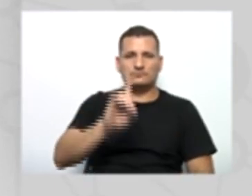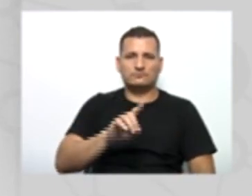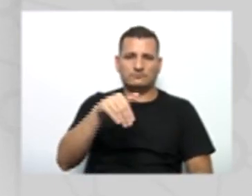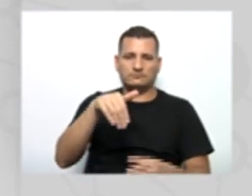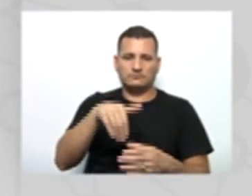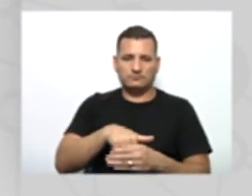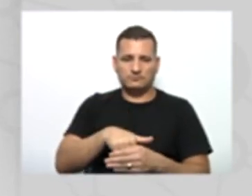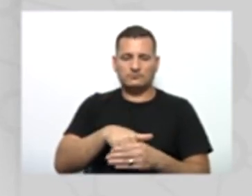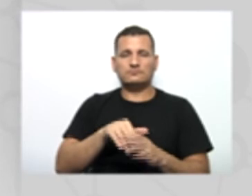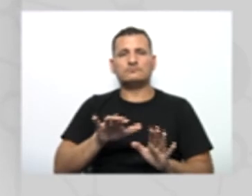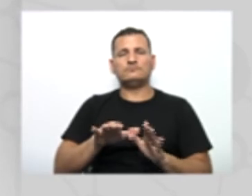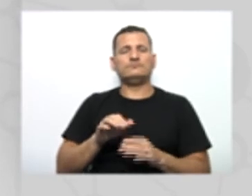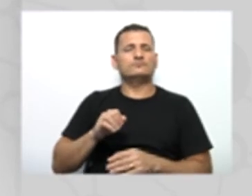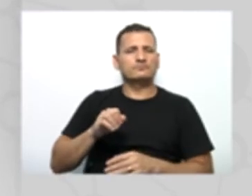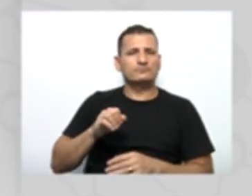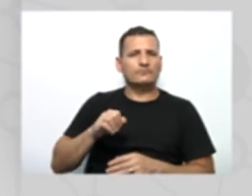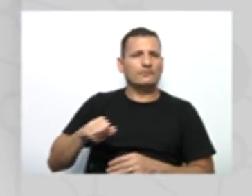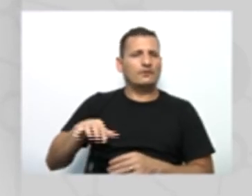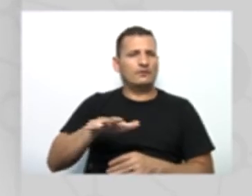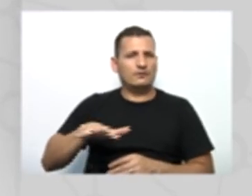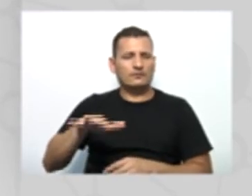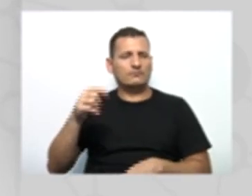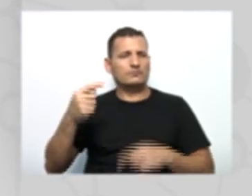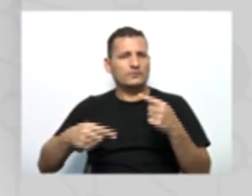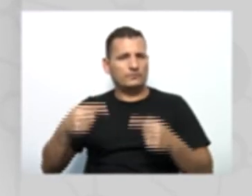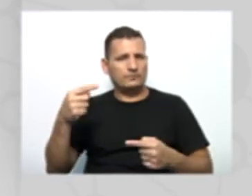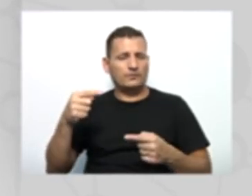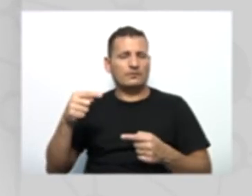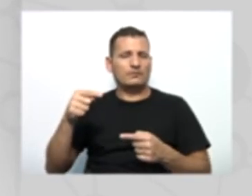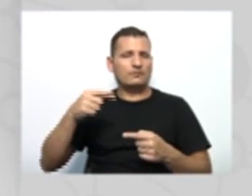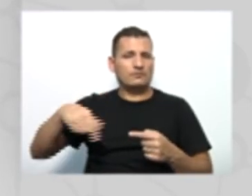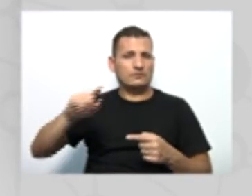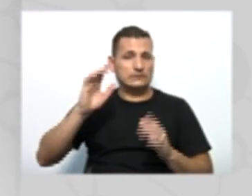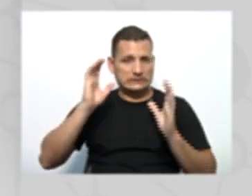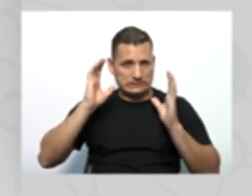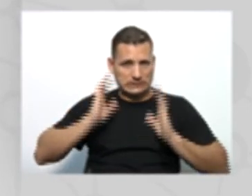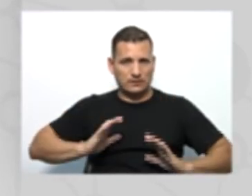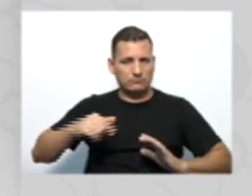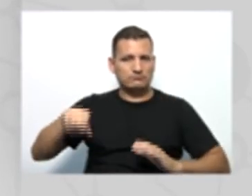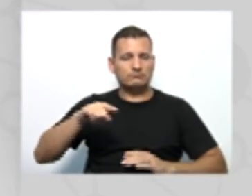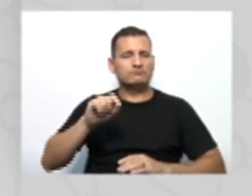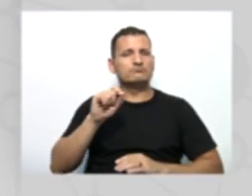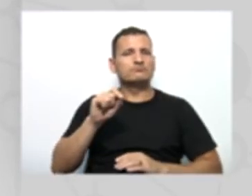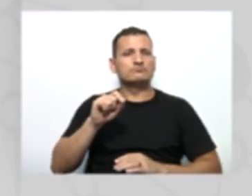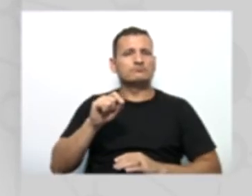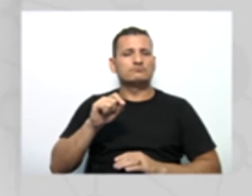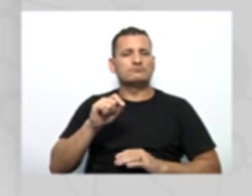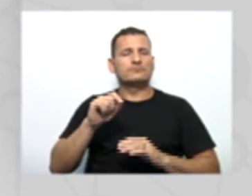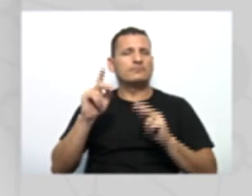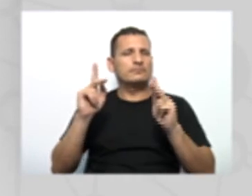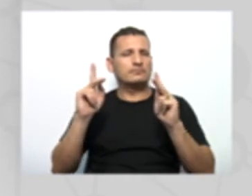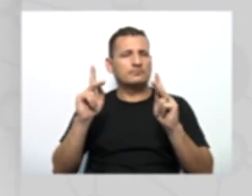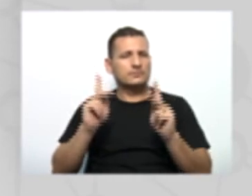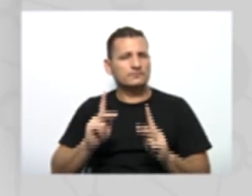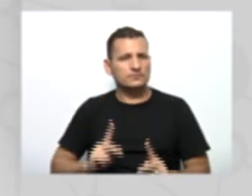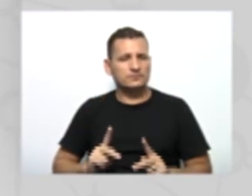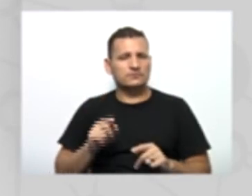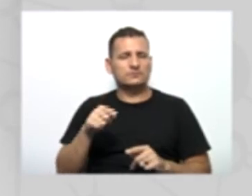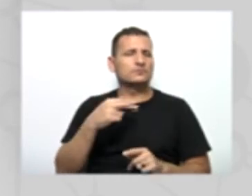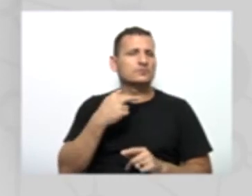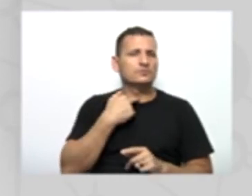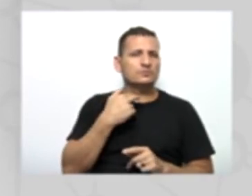iguais deu-se apenas a partir do século XVI nas cidades-estado na Península Itálica. O grupo dos que tinham